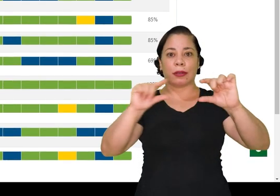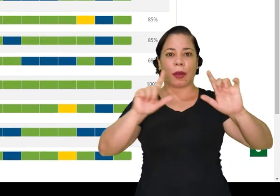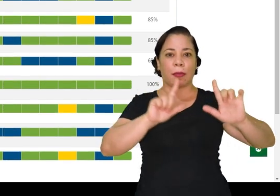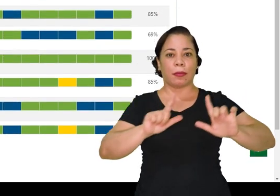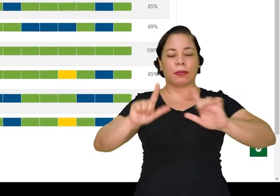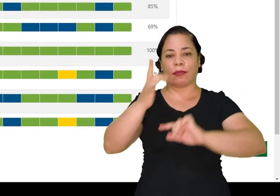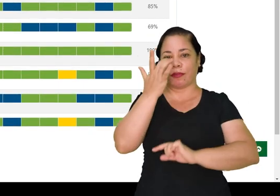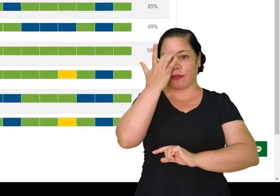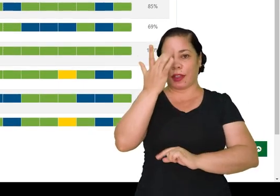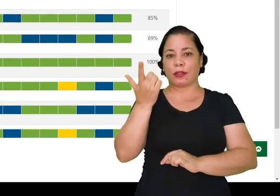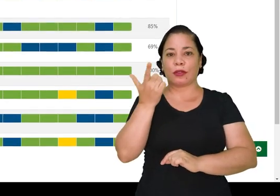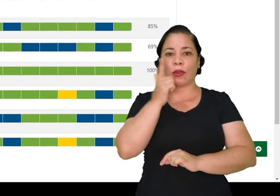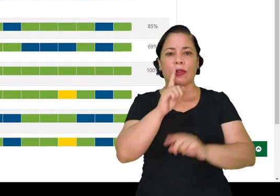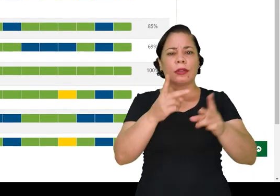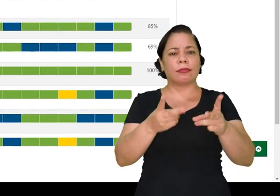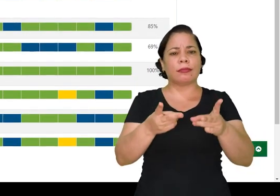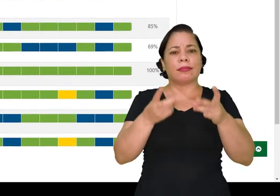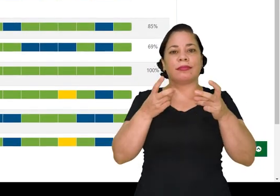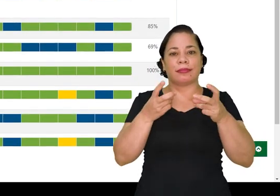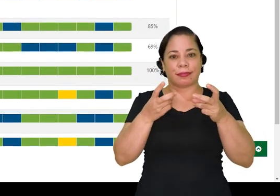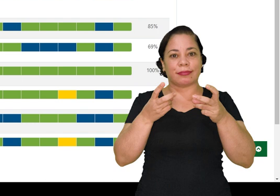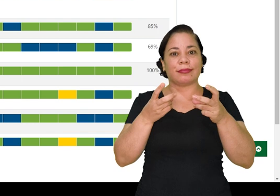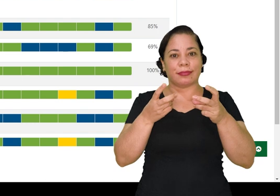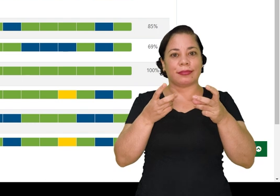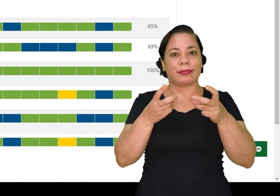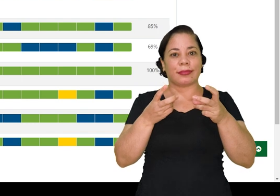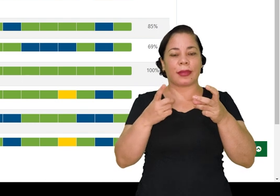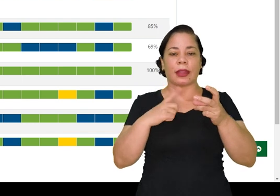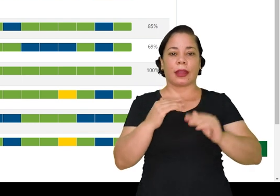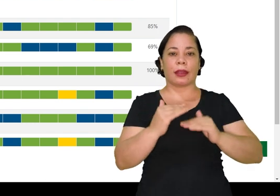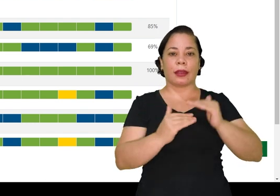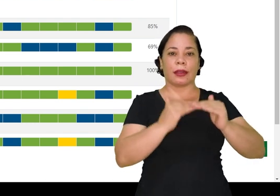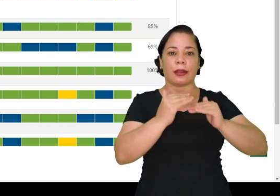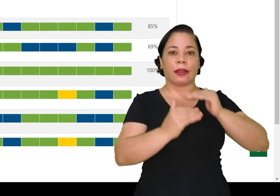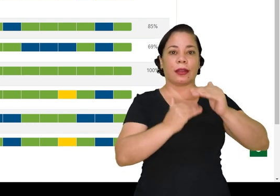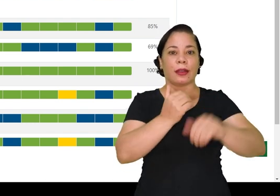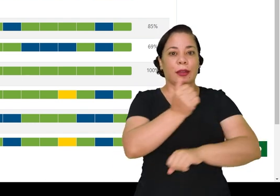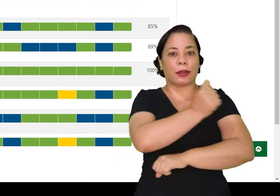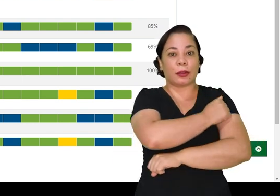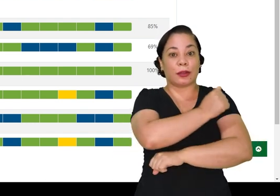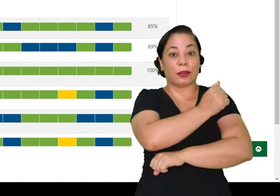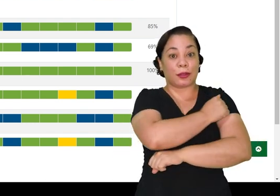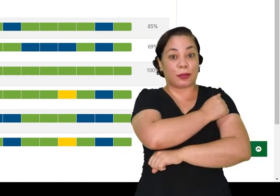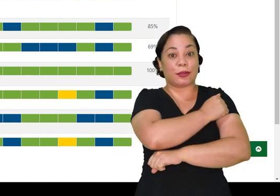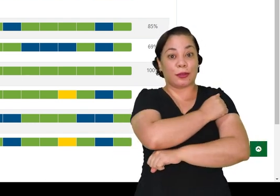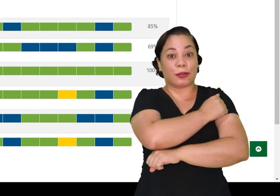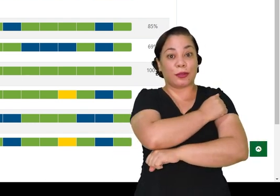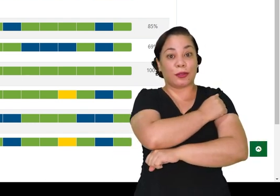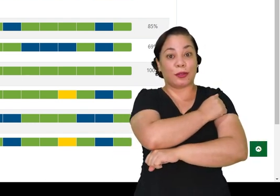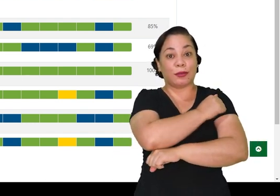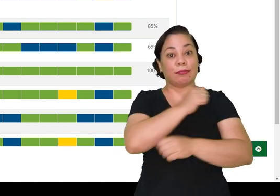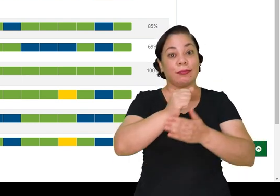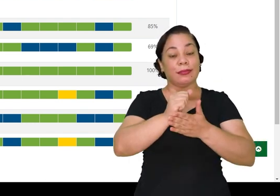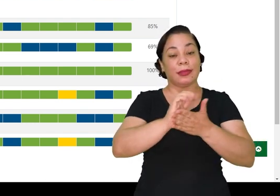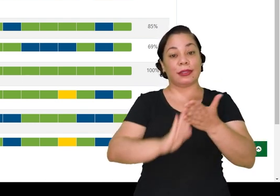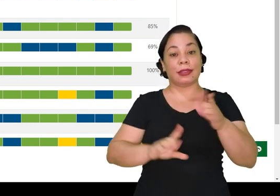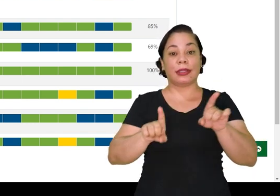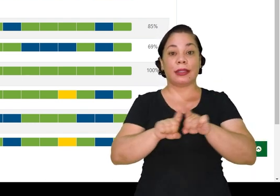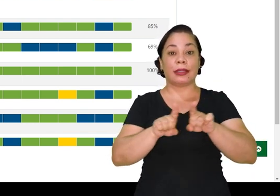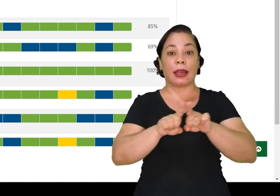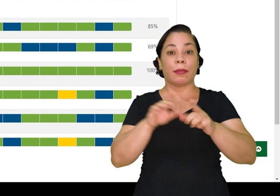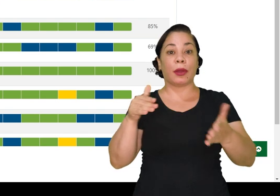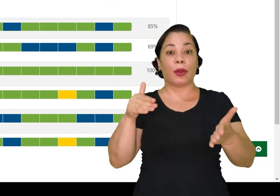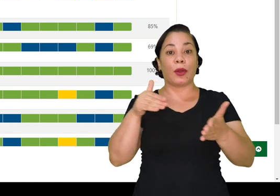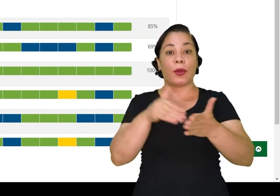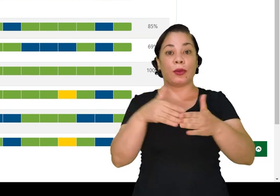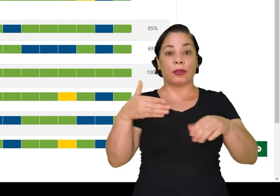facilmente nós conseguimos identificar então o progresso do aluno o andamento dele em relação às atividades e